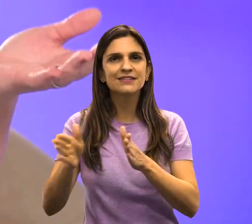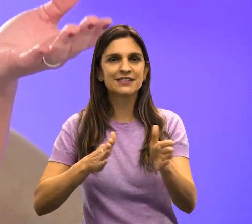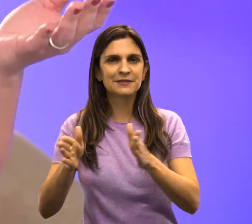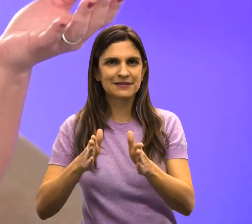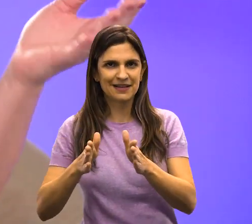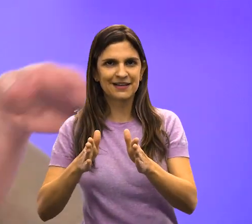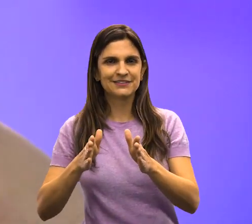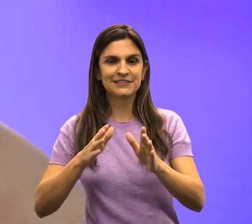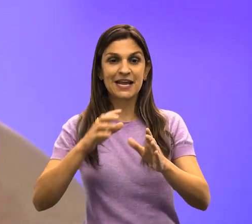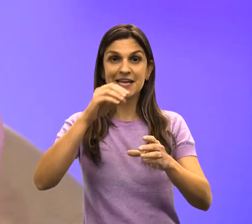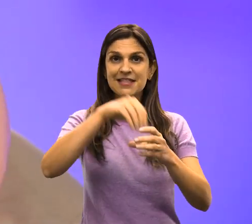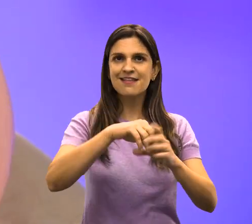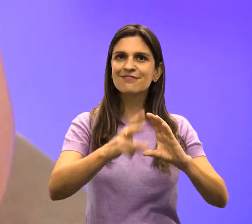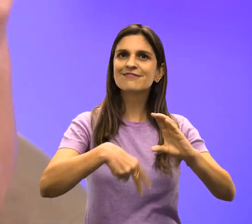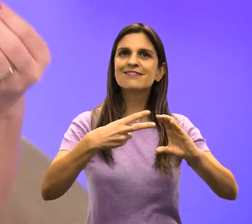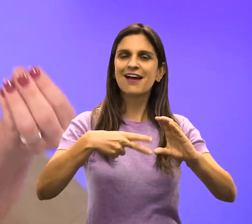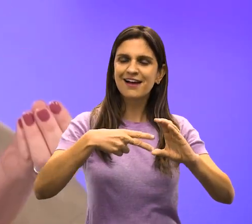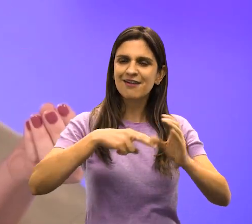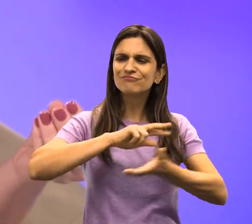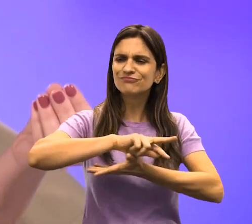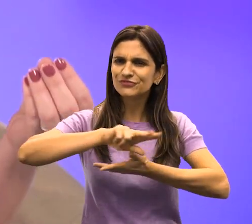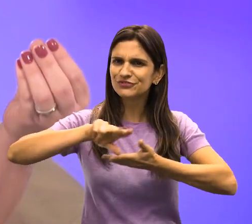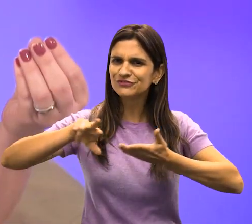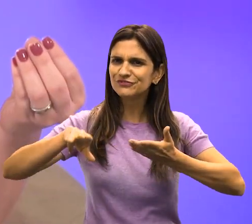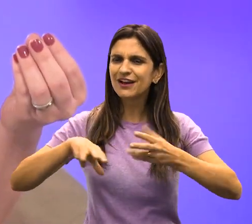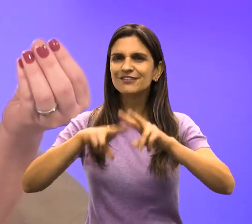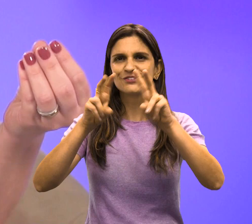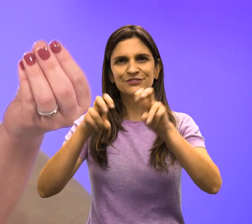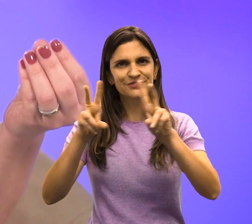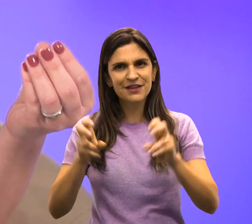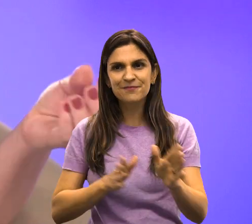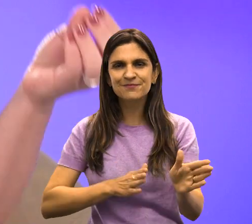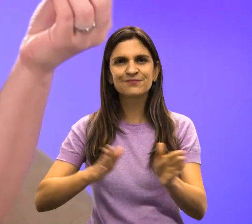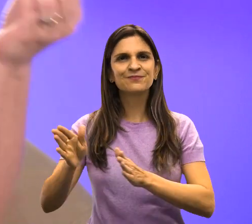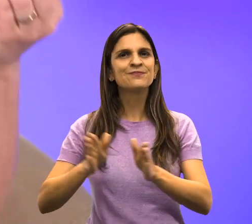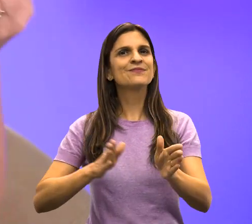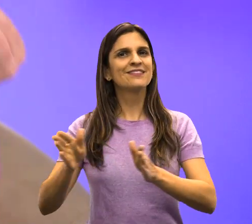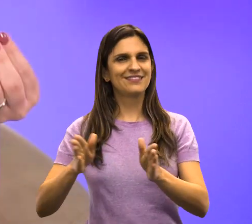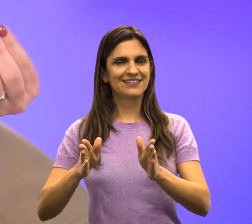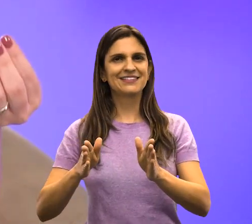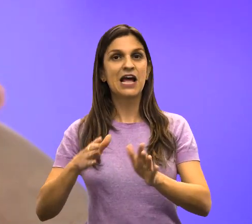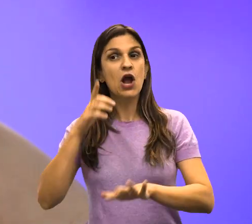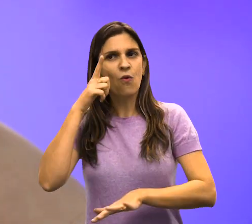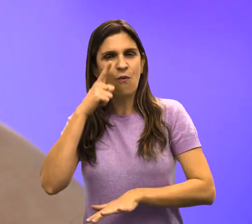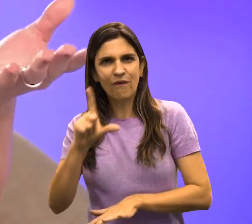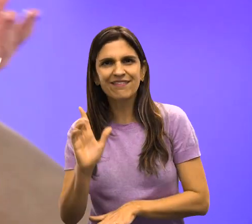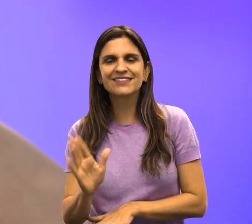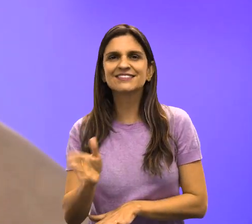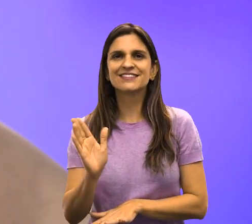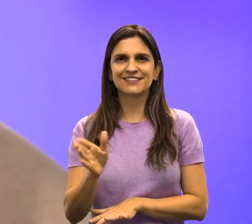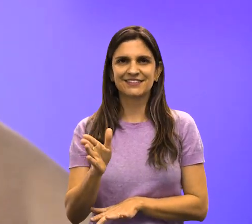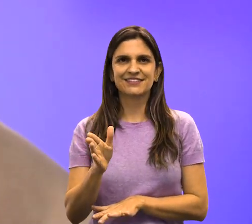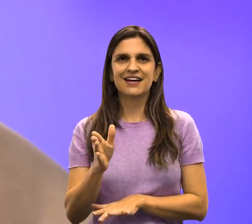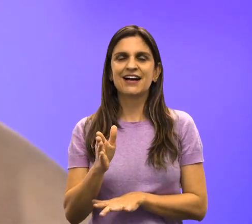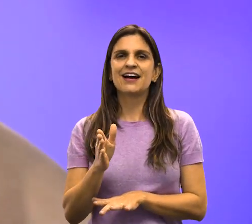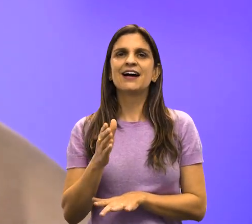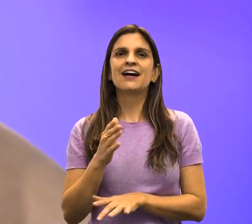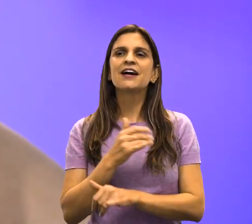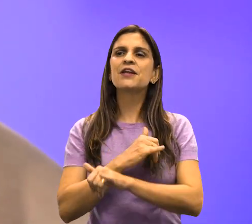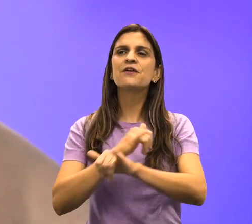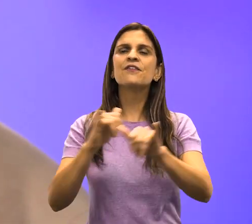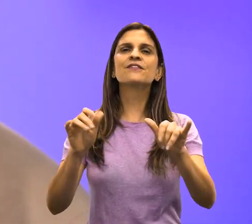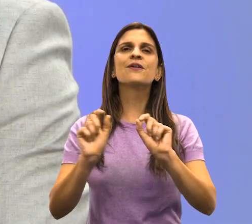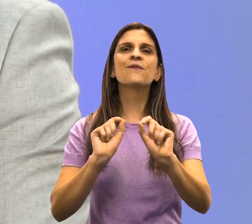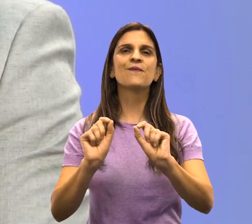vem debatendo na casa, várias conquistas já para essa temática. O que você pode destacar para que a população possa ter o